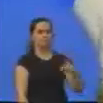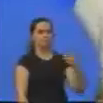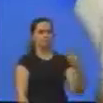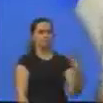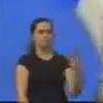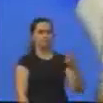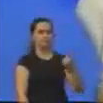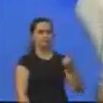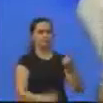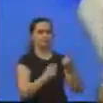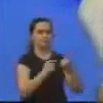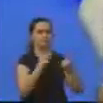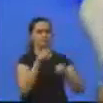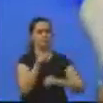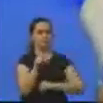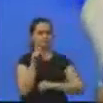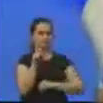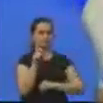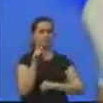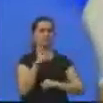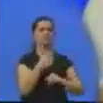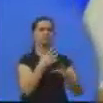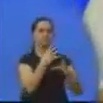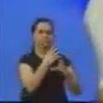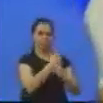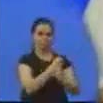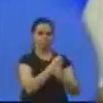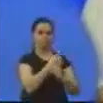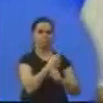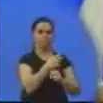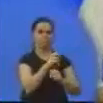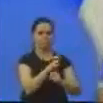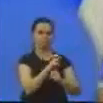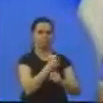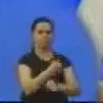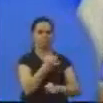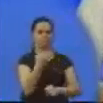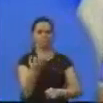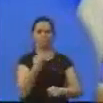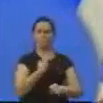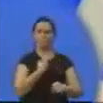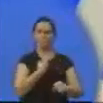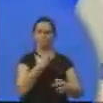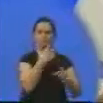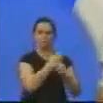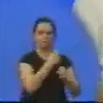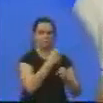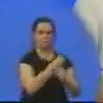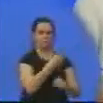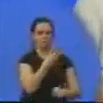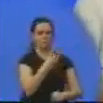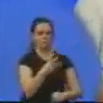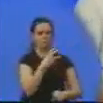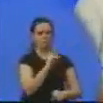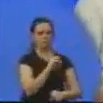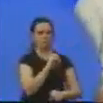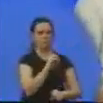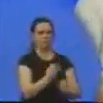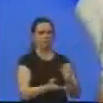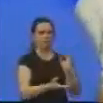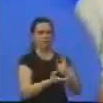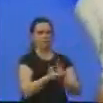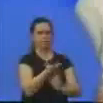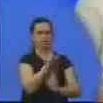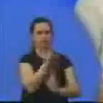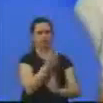x, deu 15 também. Então, quais são os números que tem soma 30 e produto o maior